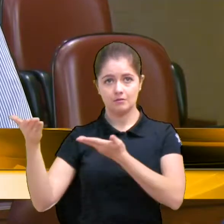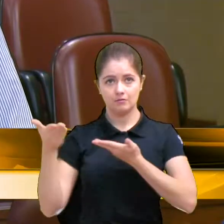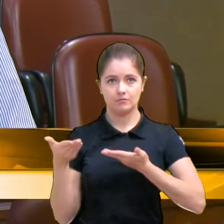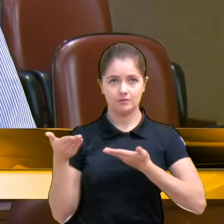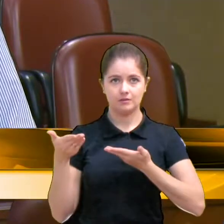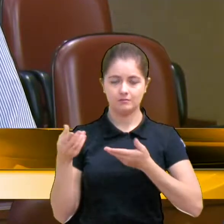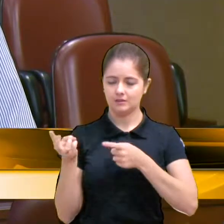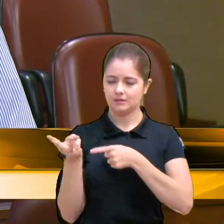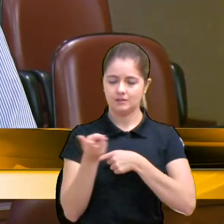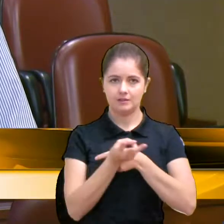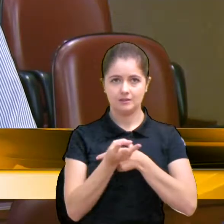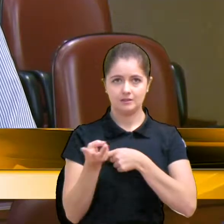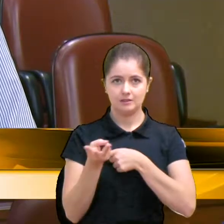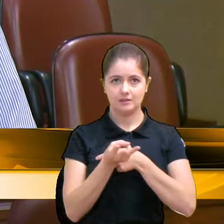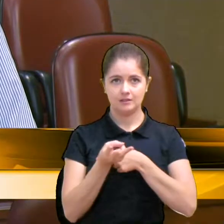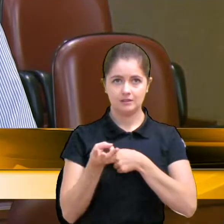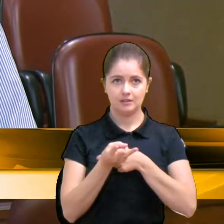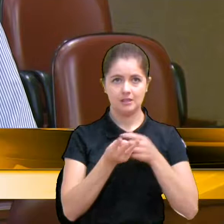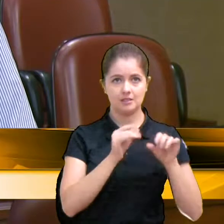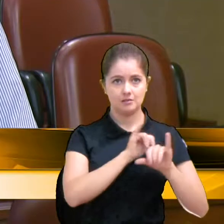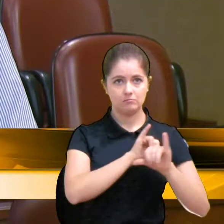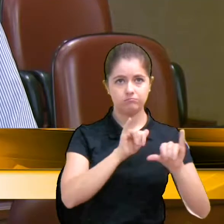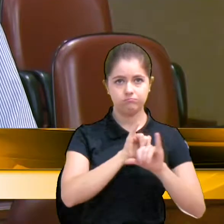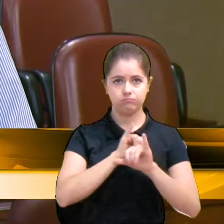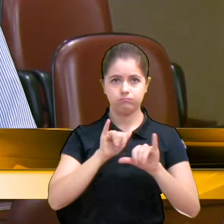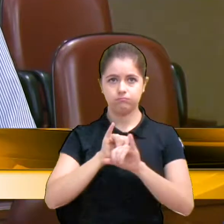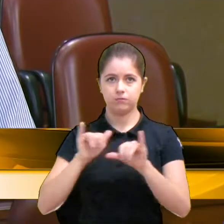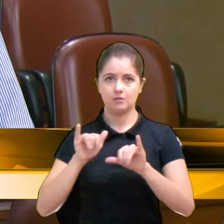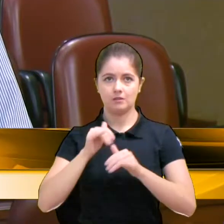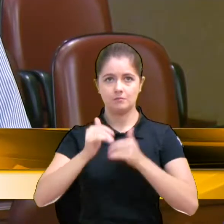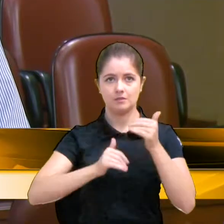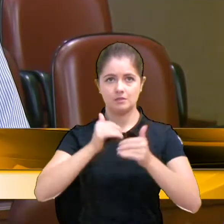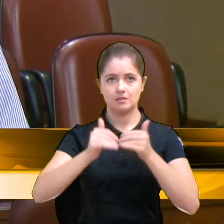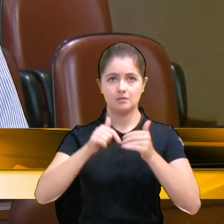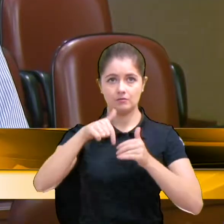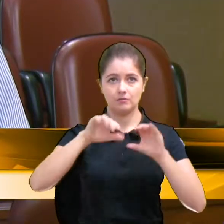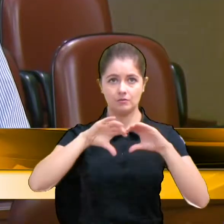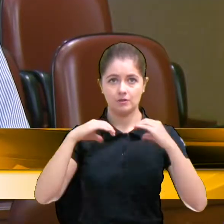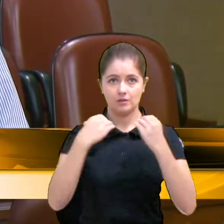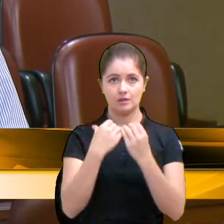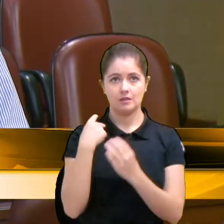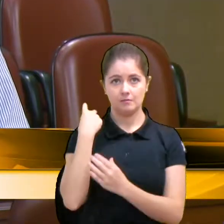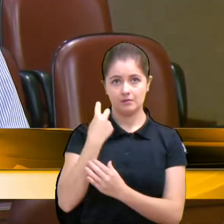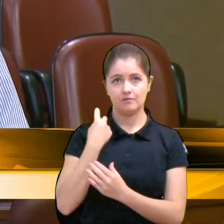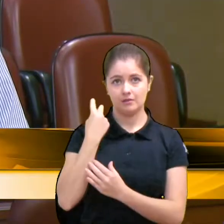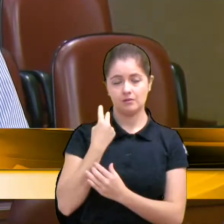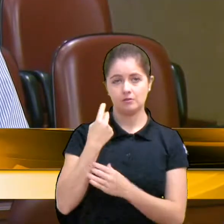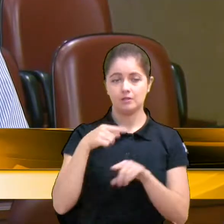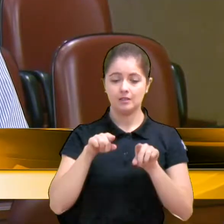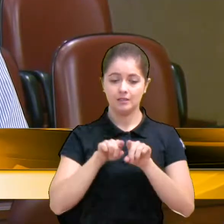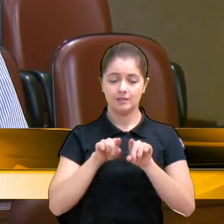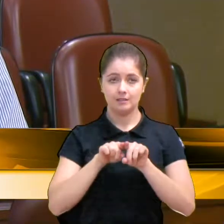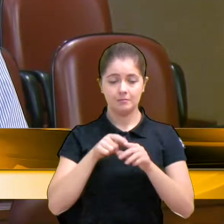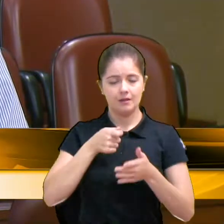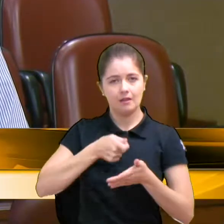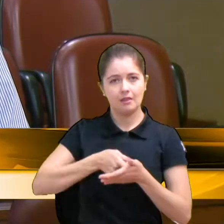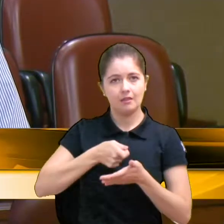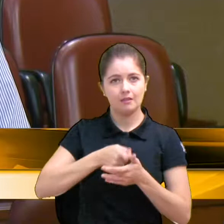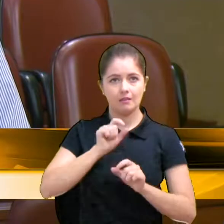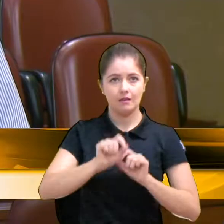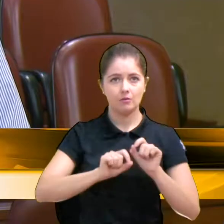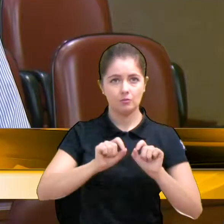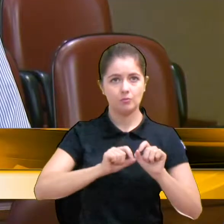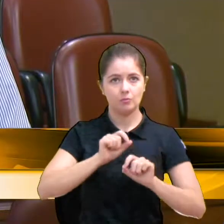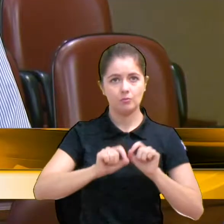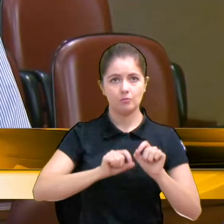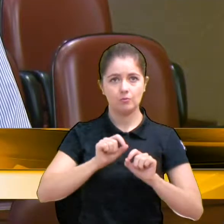objetivo a regulamentação dos 3 programas desenvolvidos nesta Casa, os quais têm convergido para a consolidação da Câmara Municipal